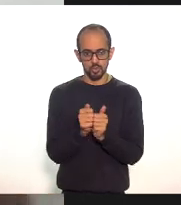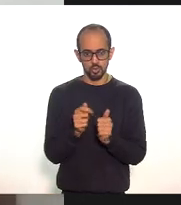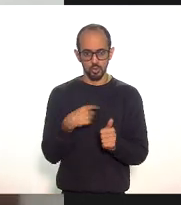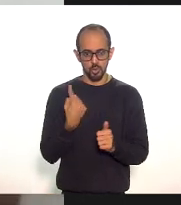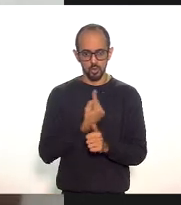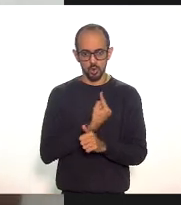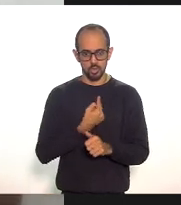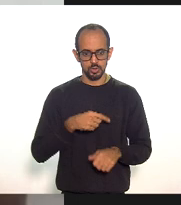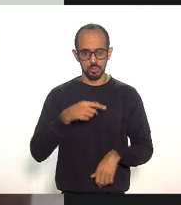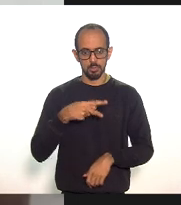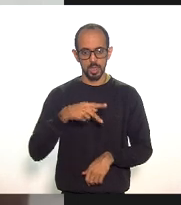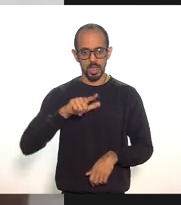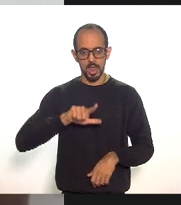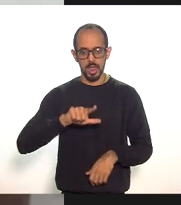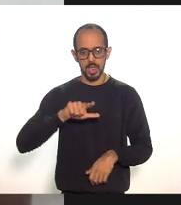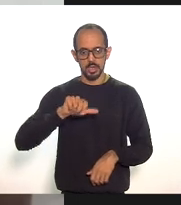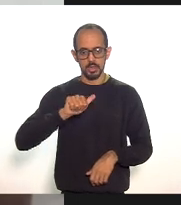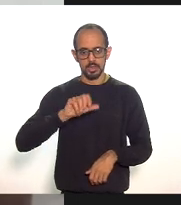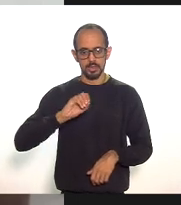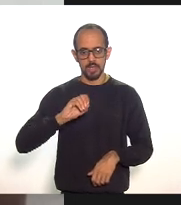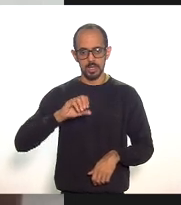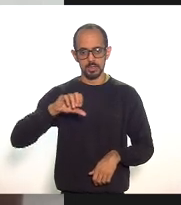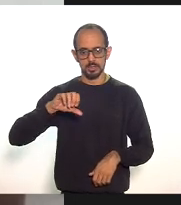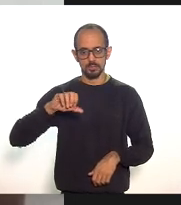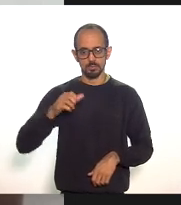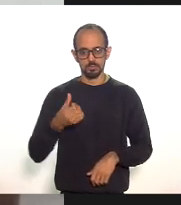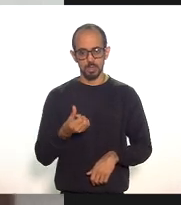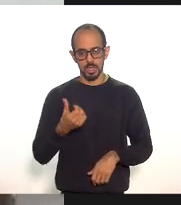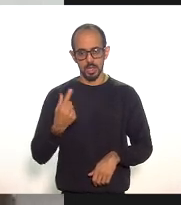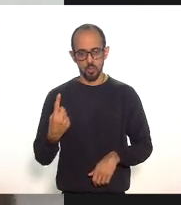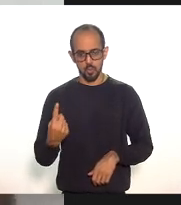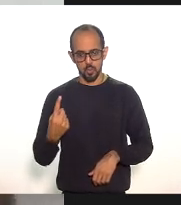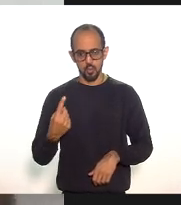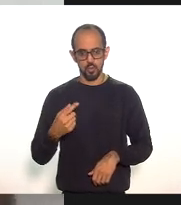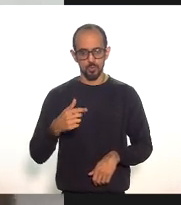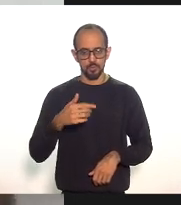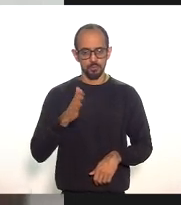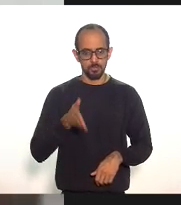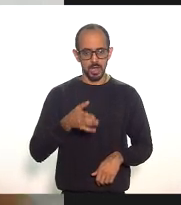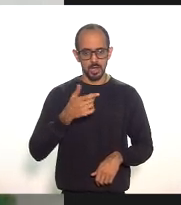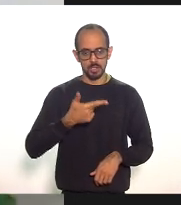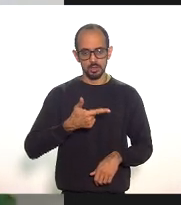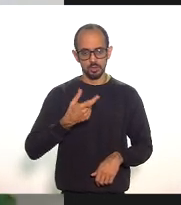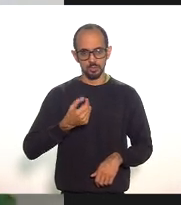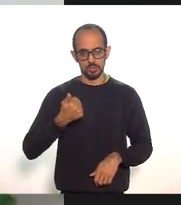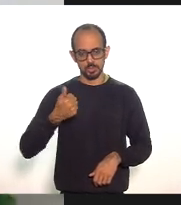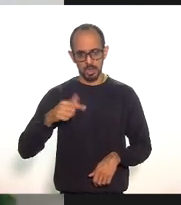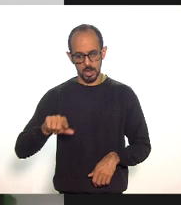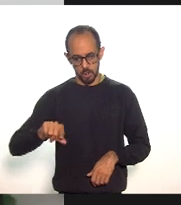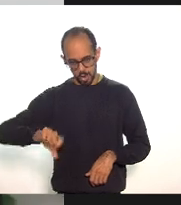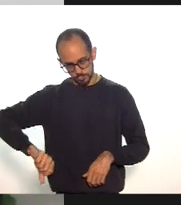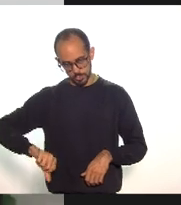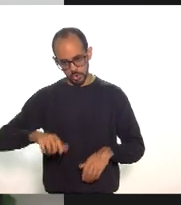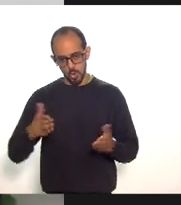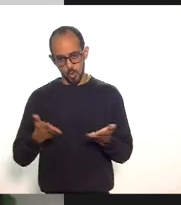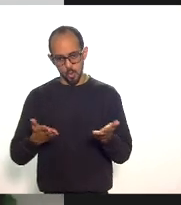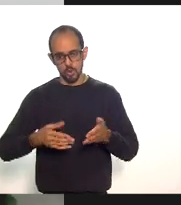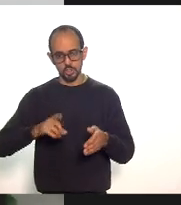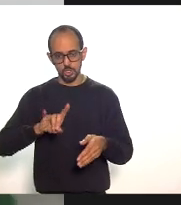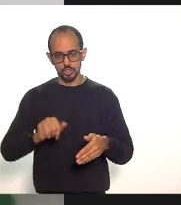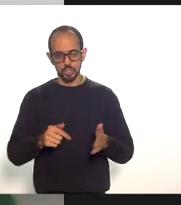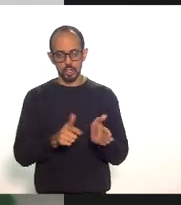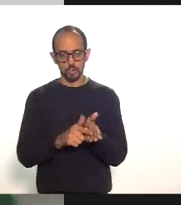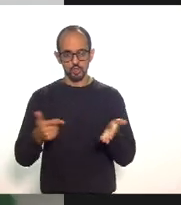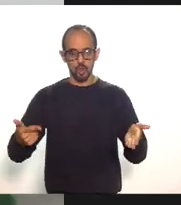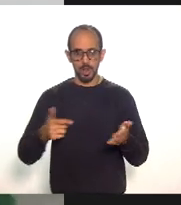PL 1061 de 2019. Hoje é dia do jornalista e esse projeto de lei cria um programa